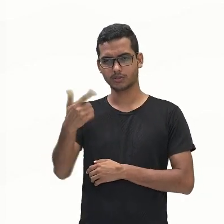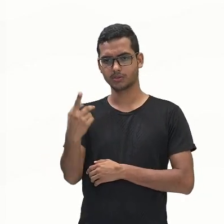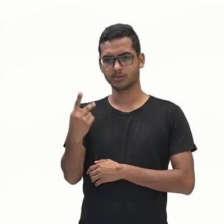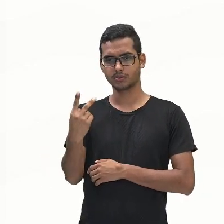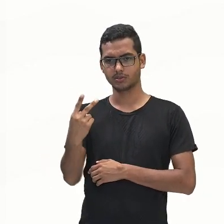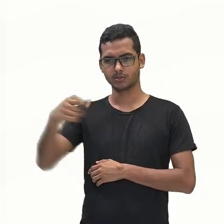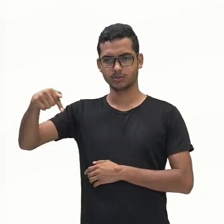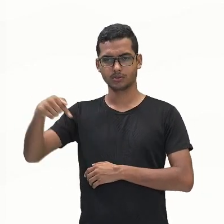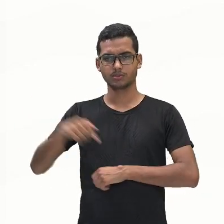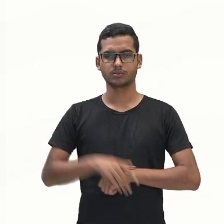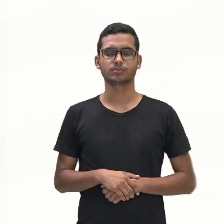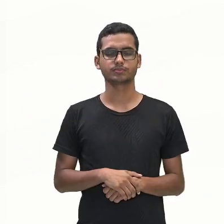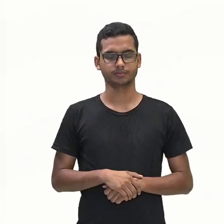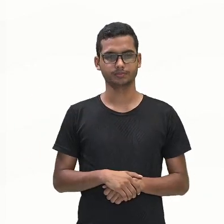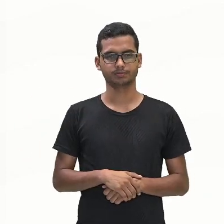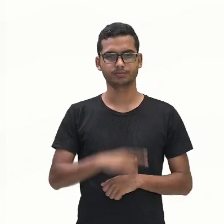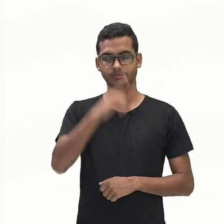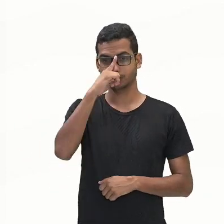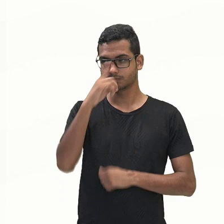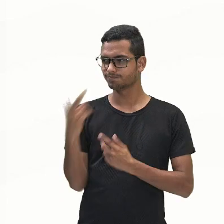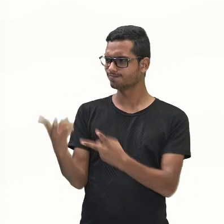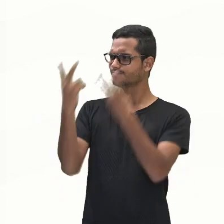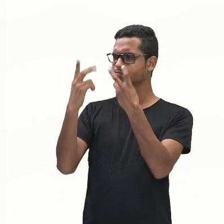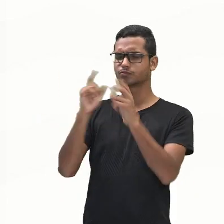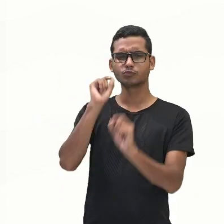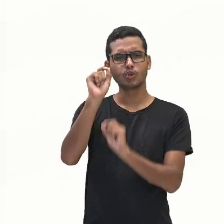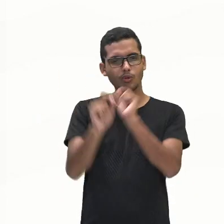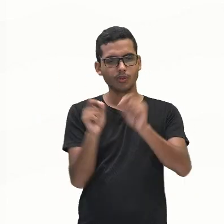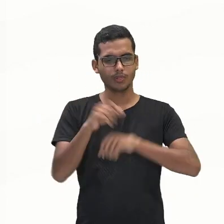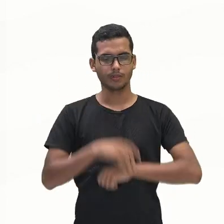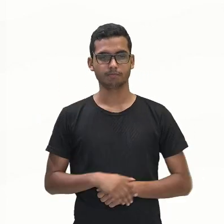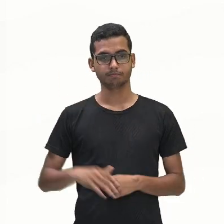0,727. Percebam que a gente tem aí